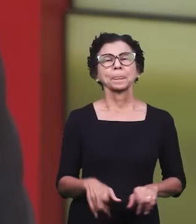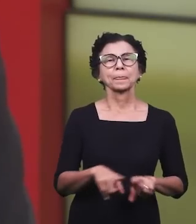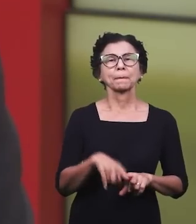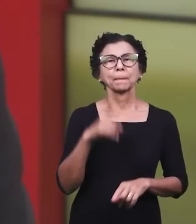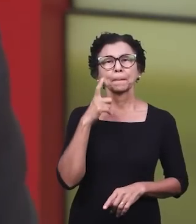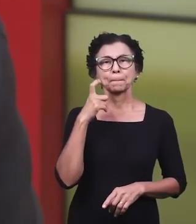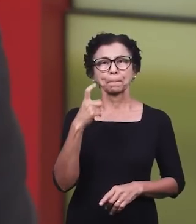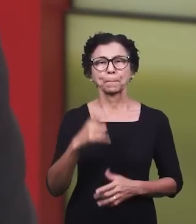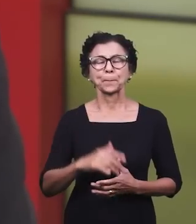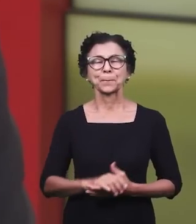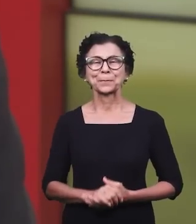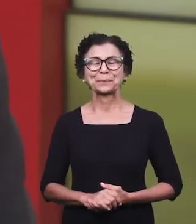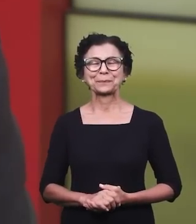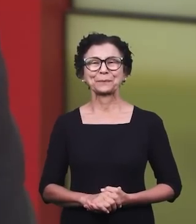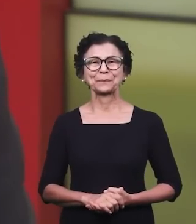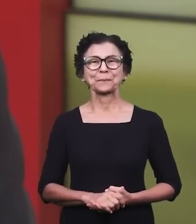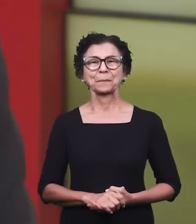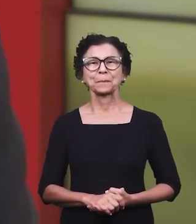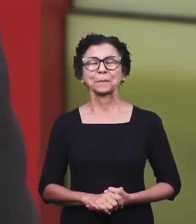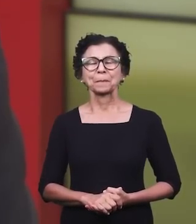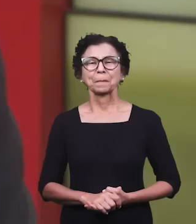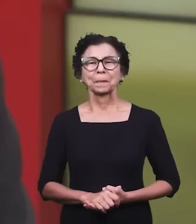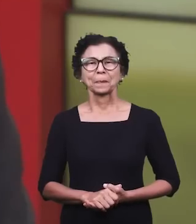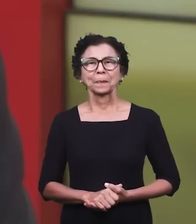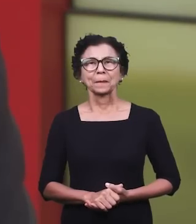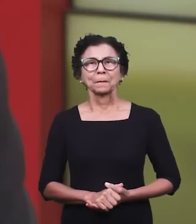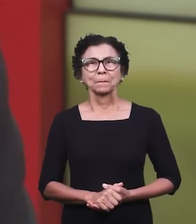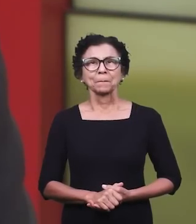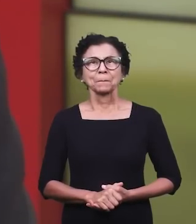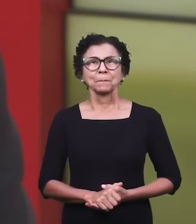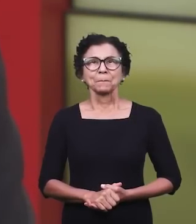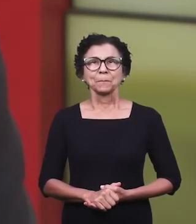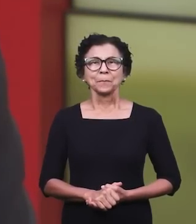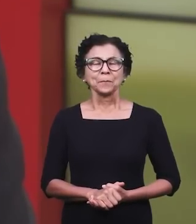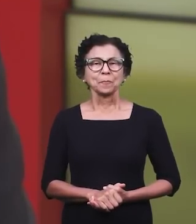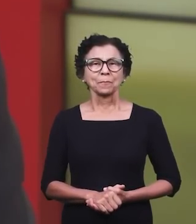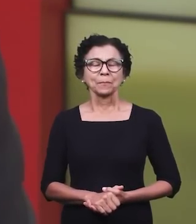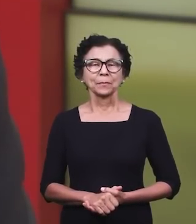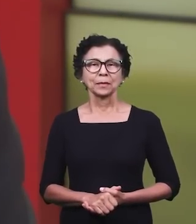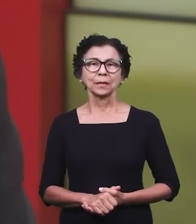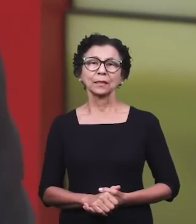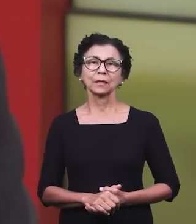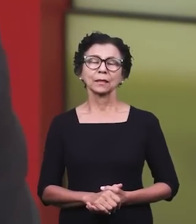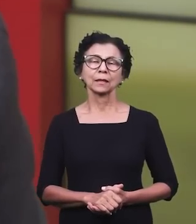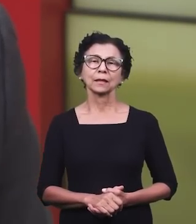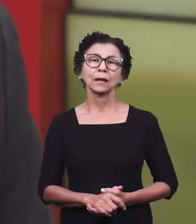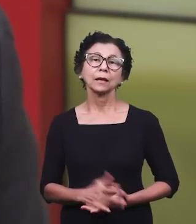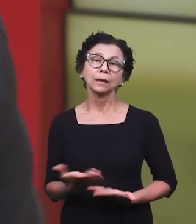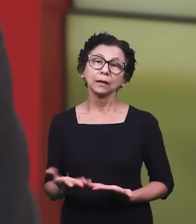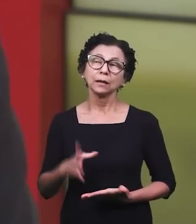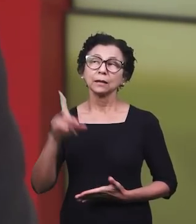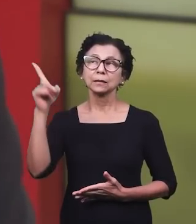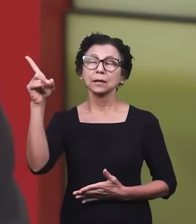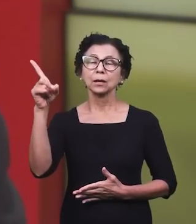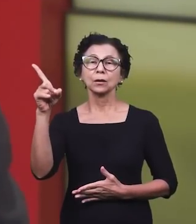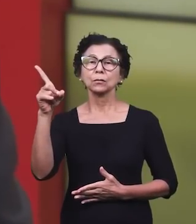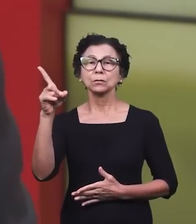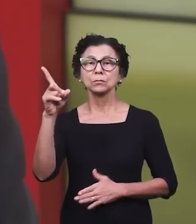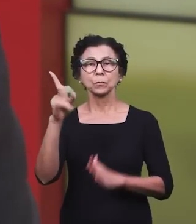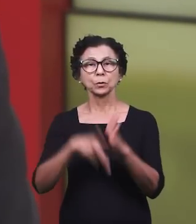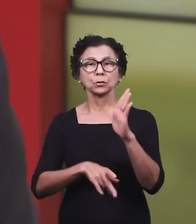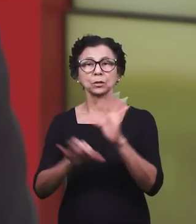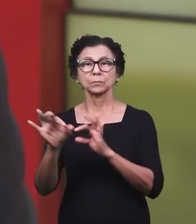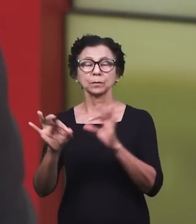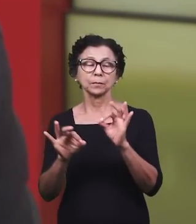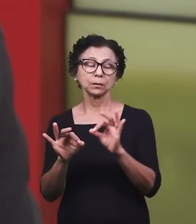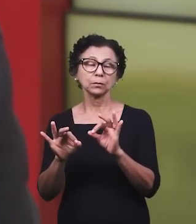anotei só nesses 3 versos é que era um projeto para uma família, para todas as famílias da terra, para nós que